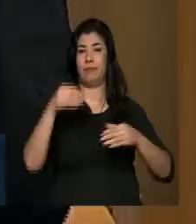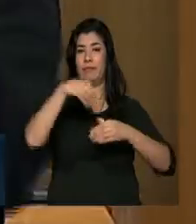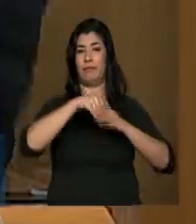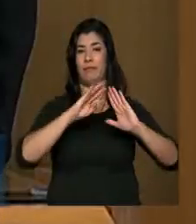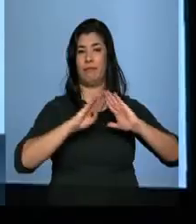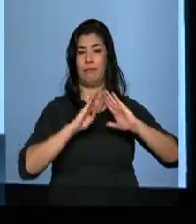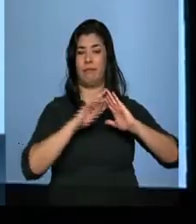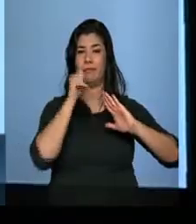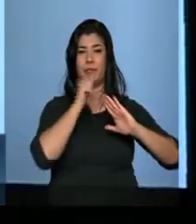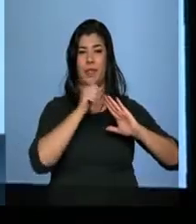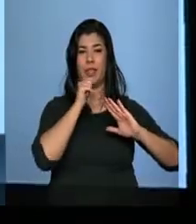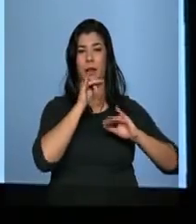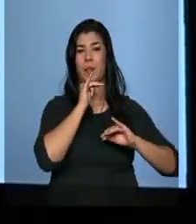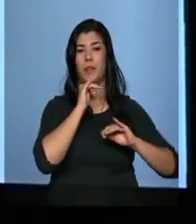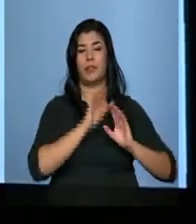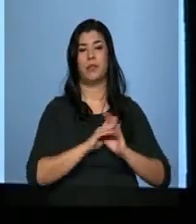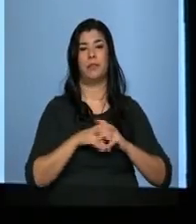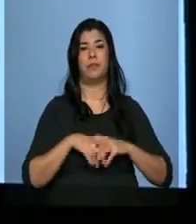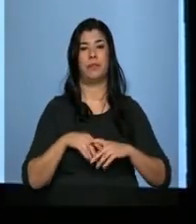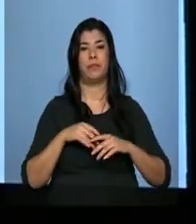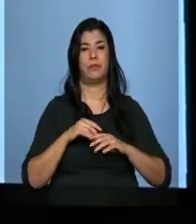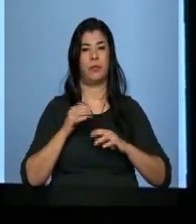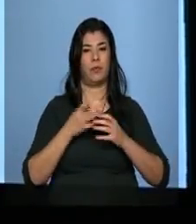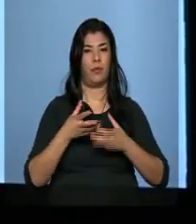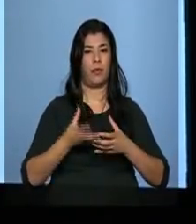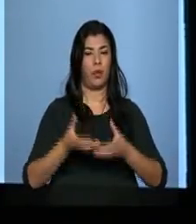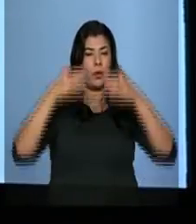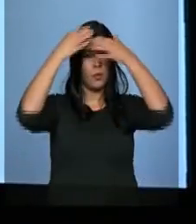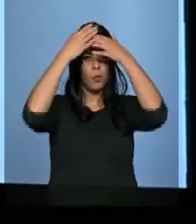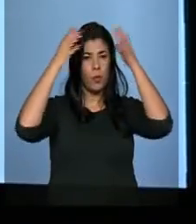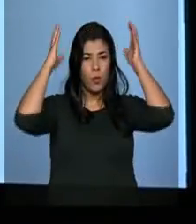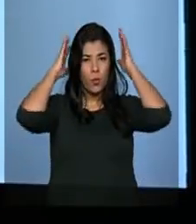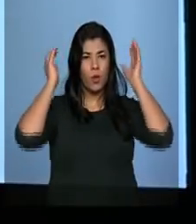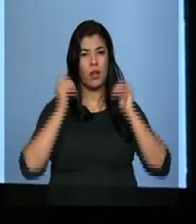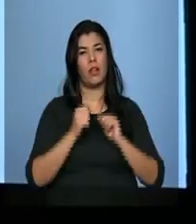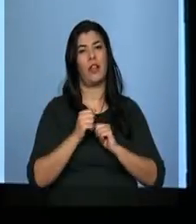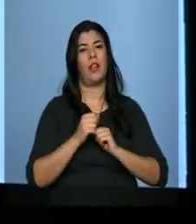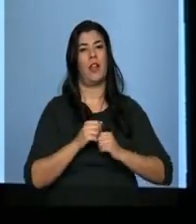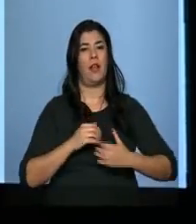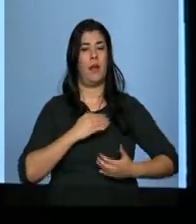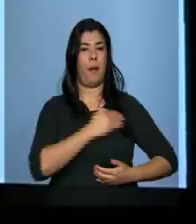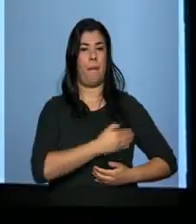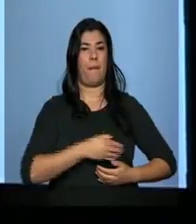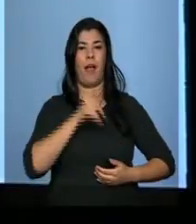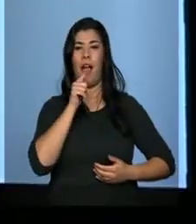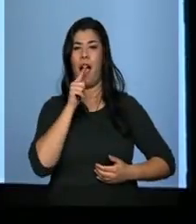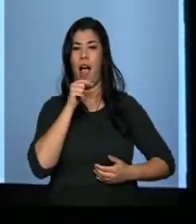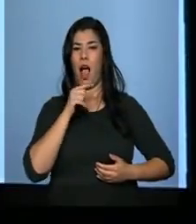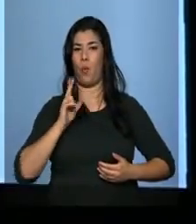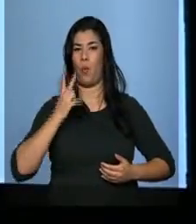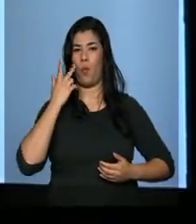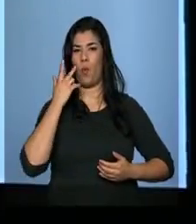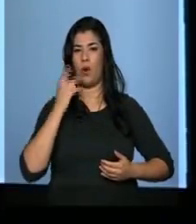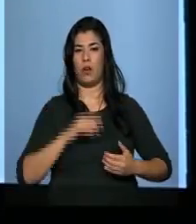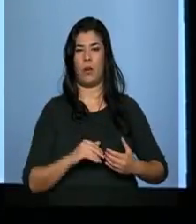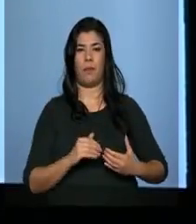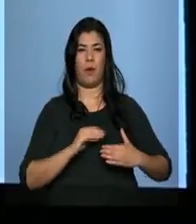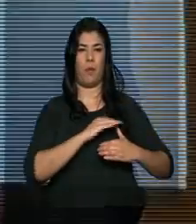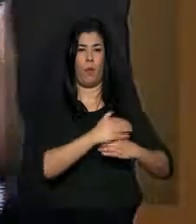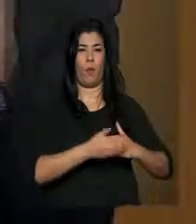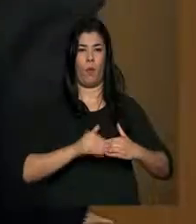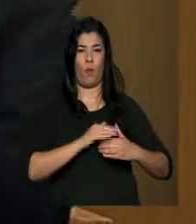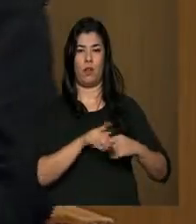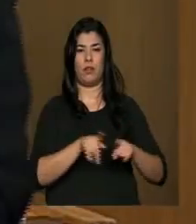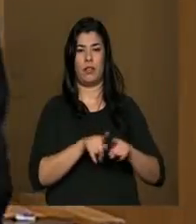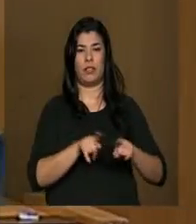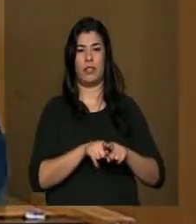né, de usar uma touca, lavar as mamas apenas com água, manter, fazer a coleta no frasco